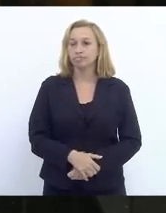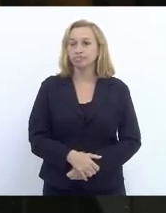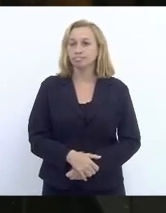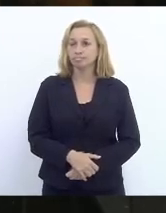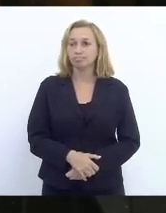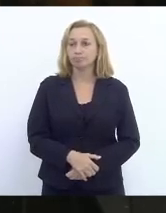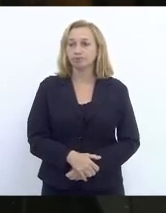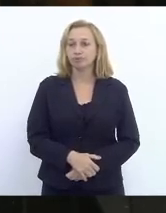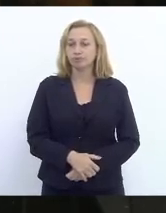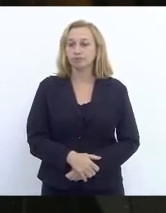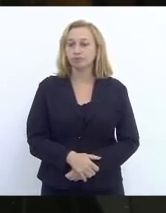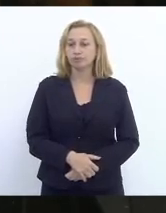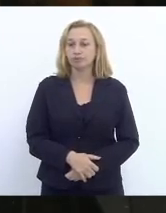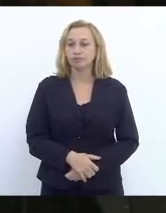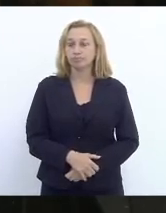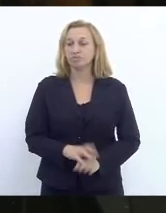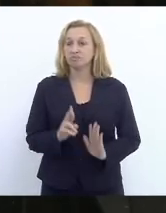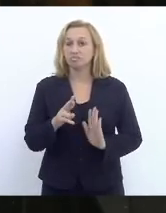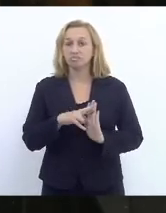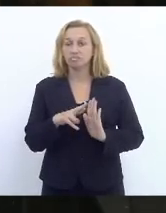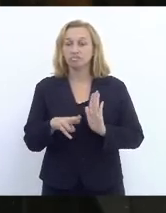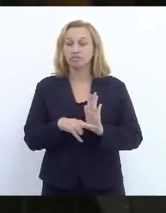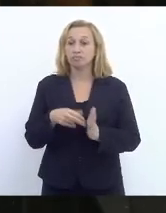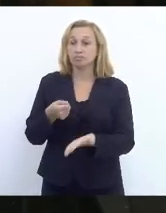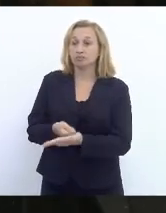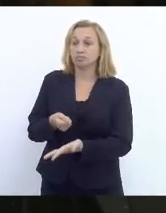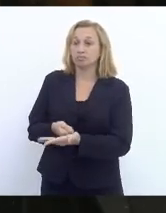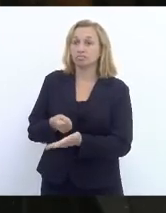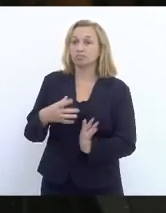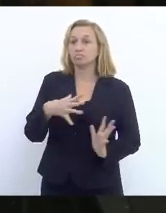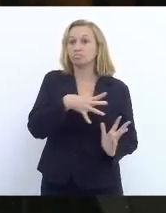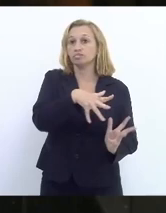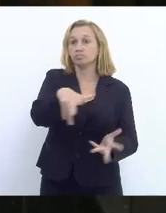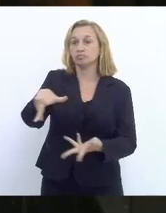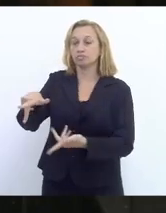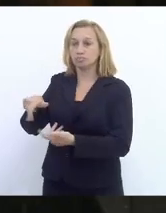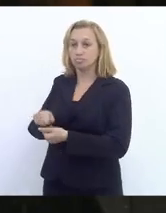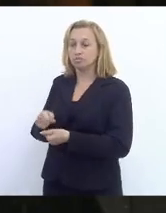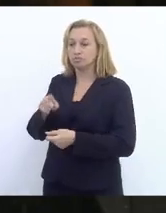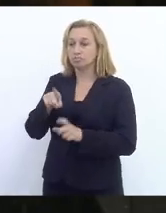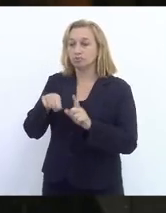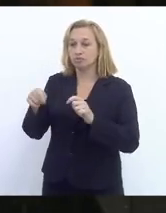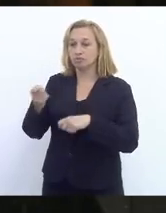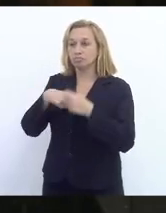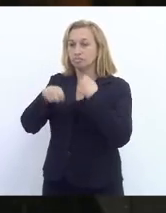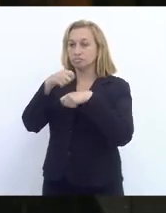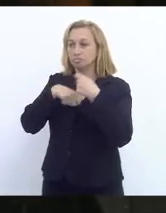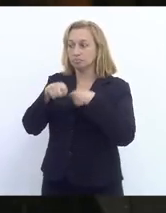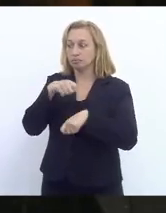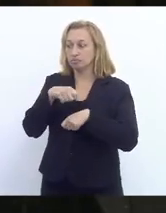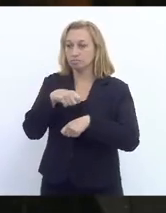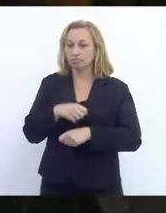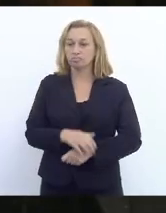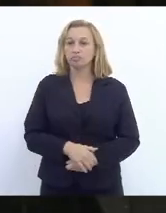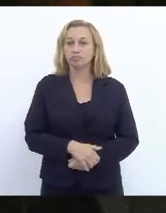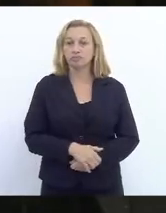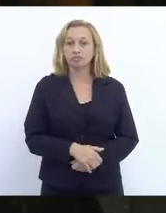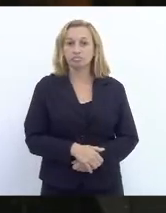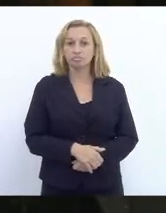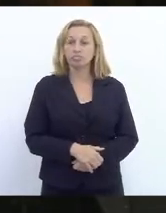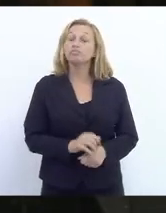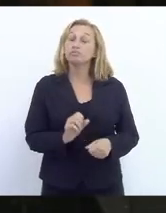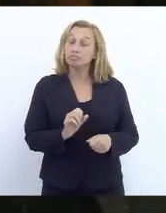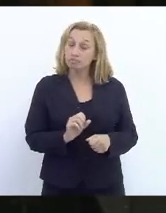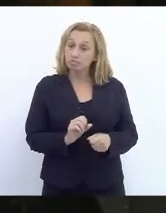de tarde em as regras do mundo econômico e o fazem em